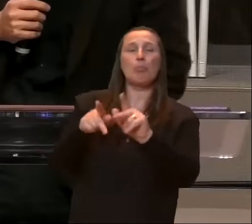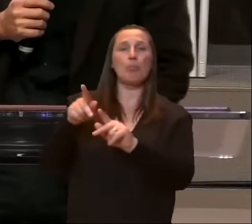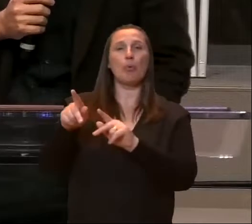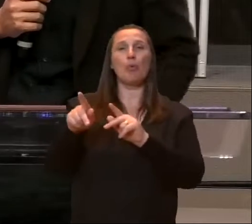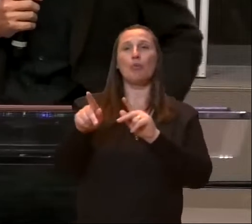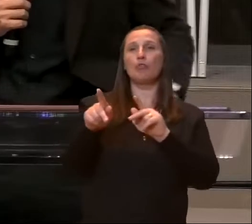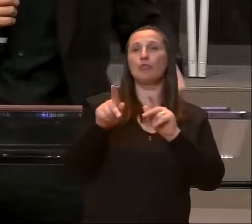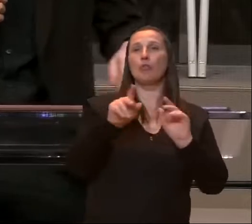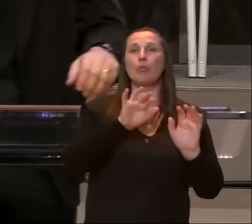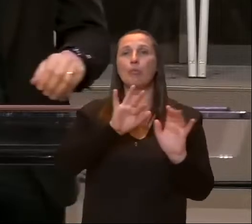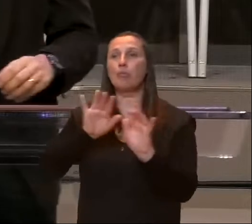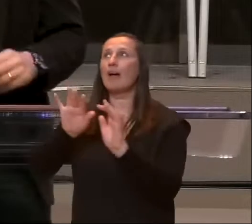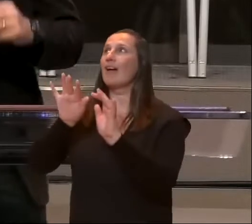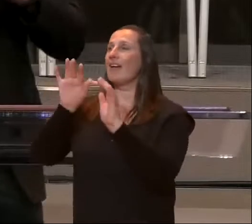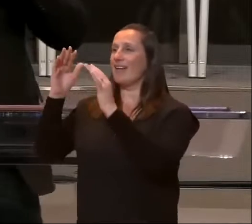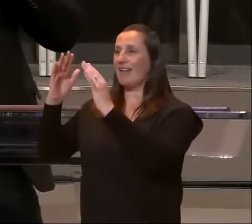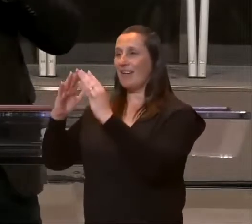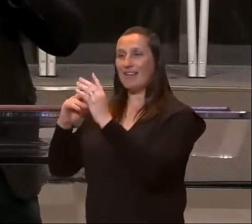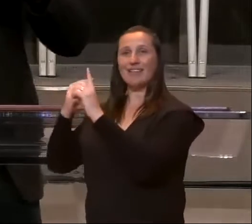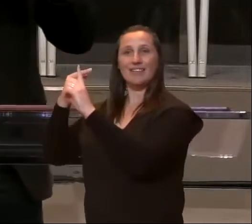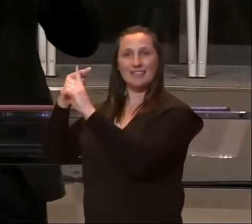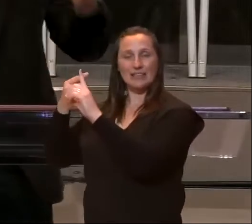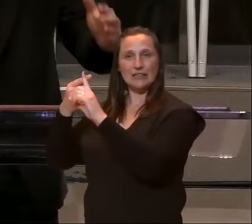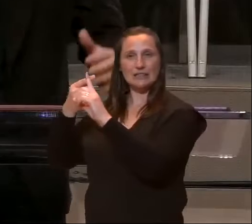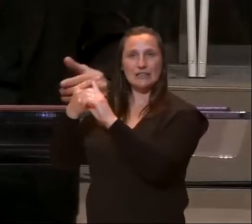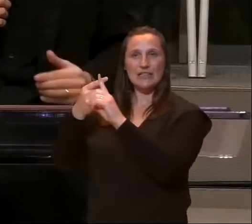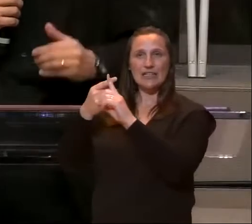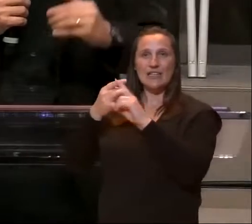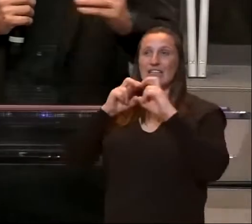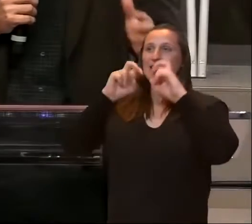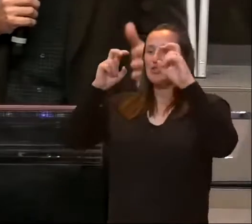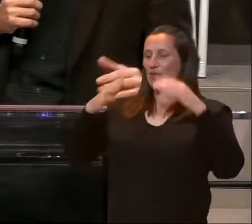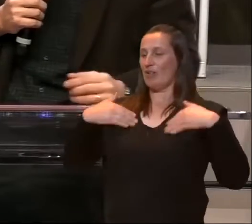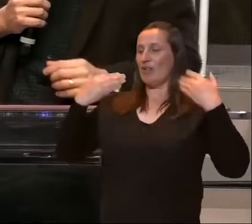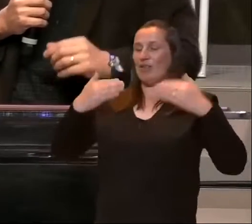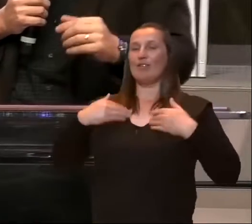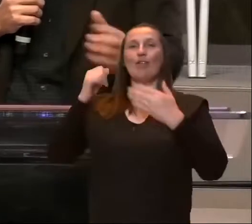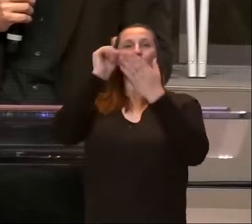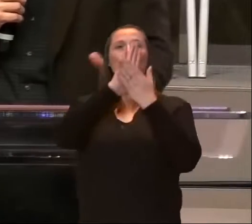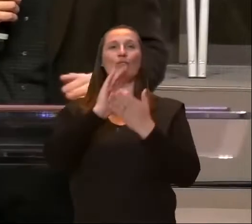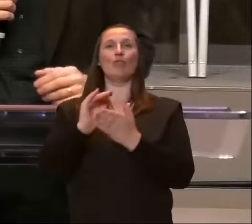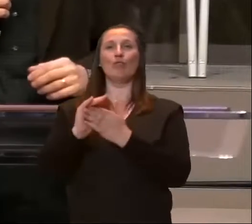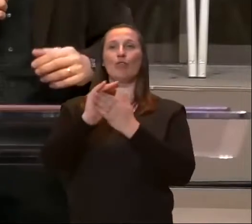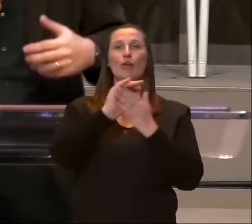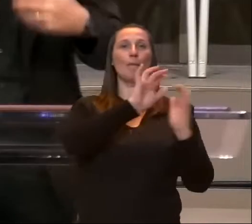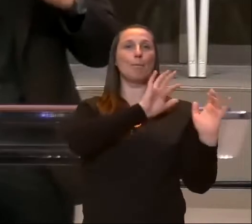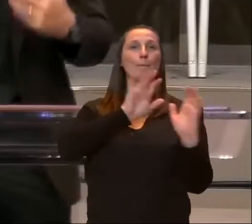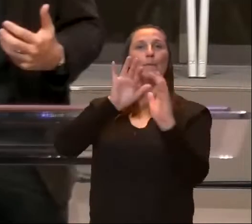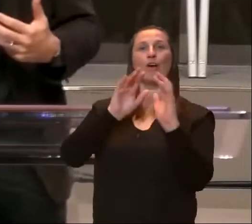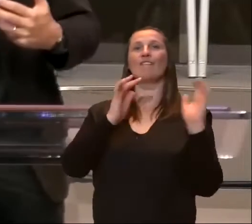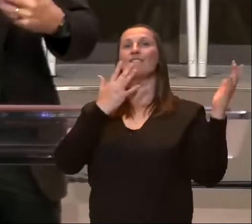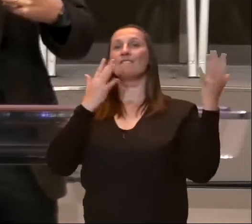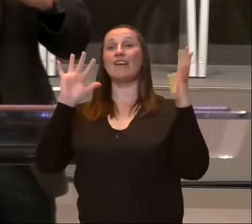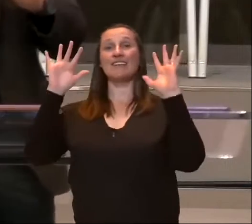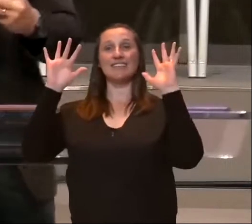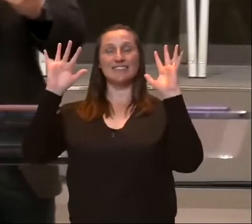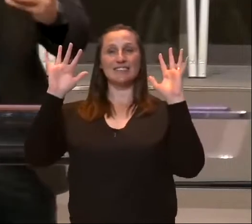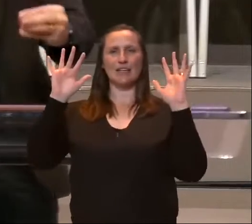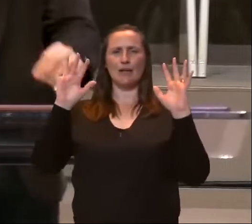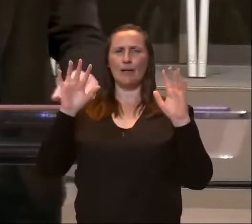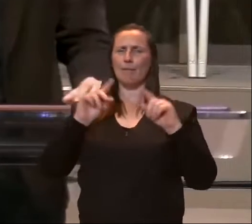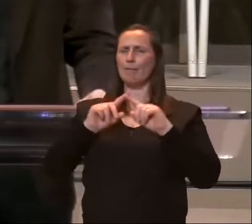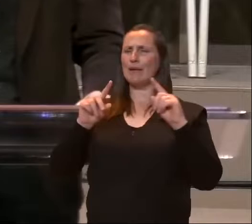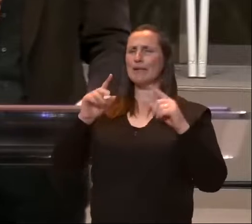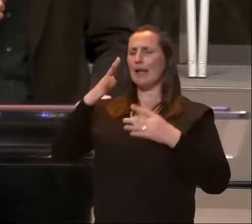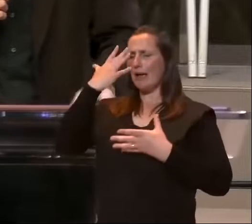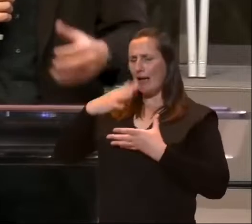em procissão à casa de Deus. Entre gritos de alegria e louvor, multidão em festa. Porque estás abatido